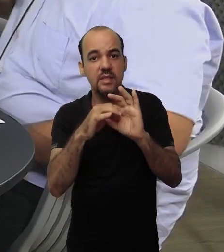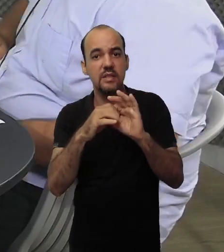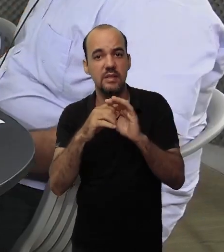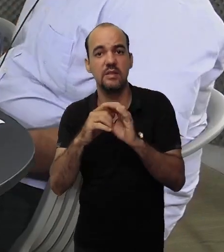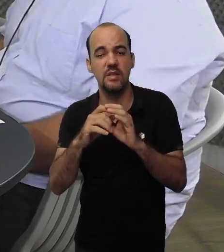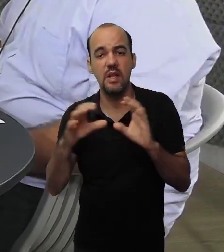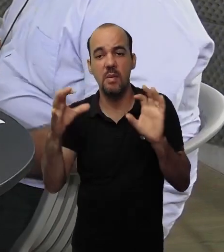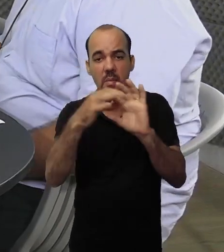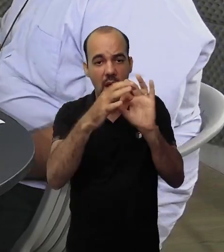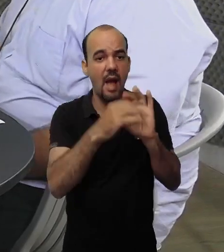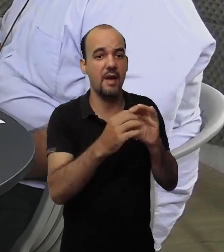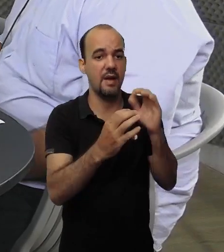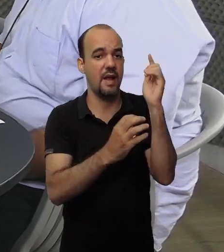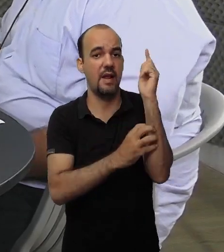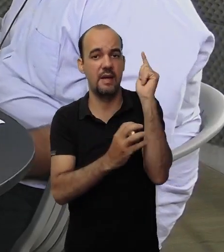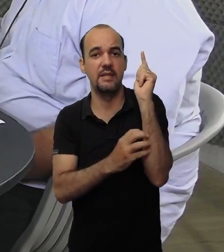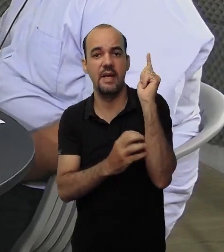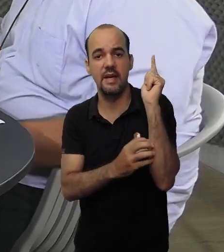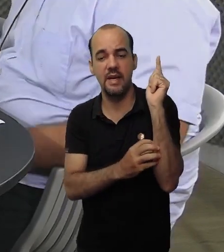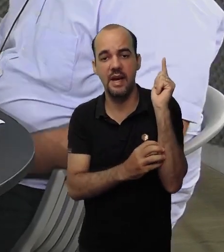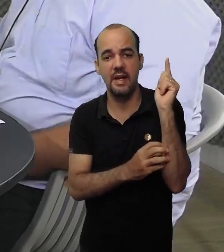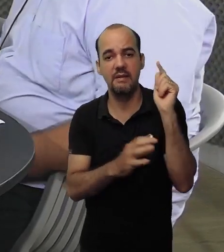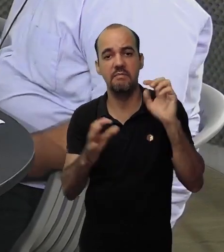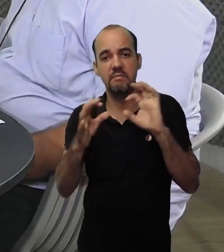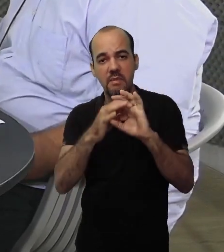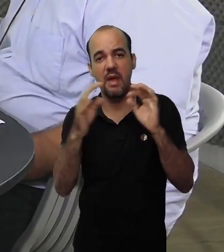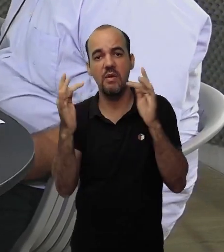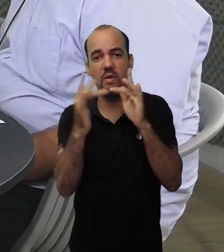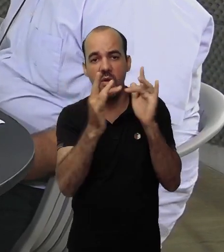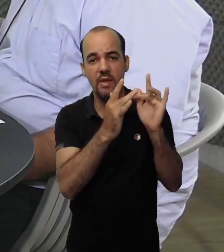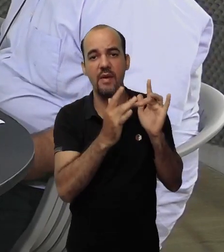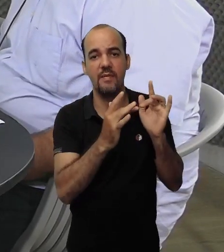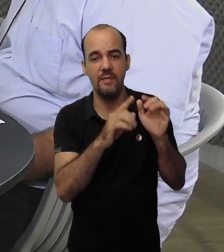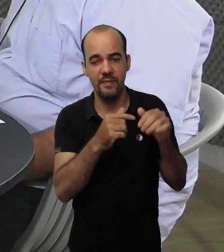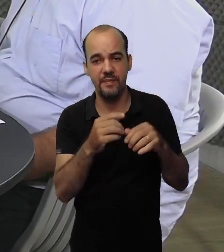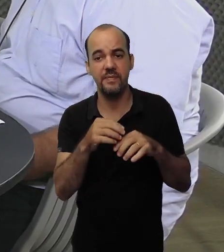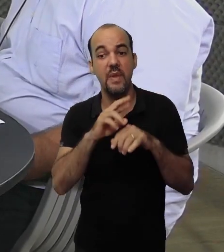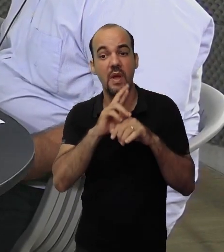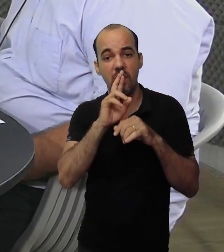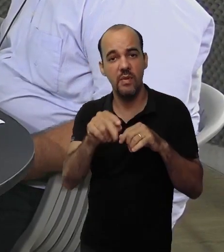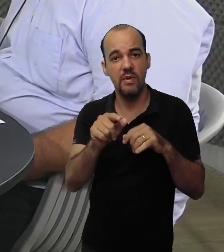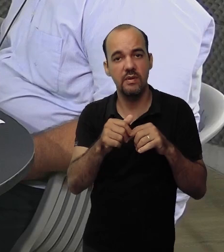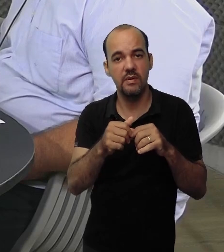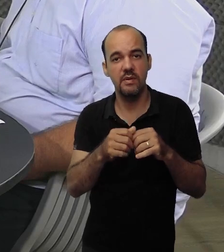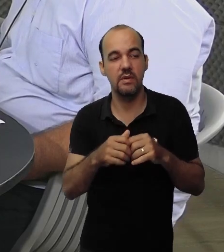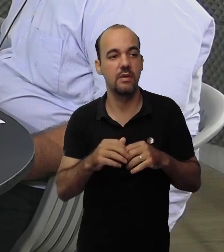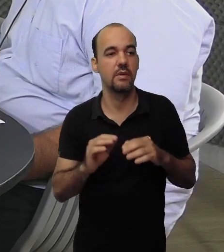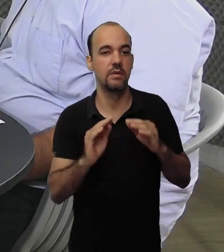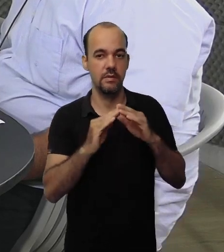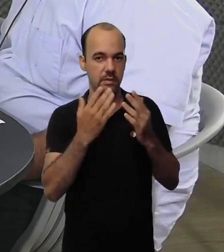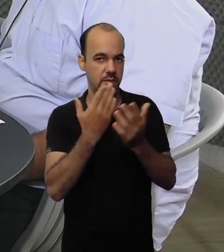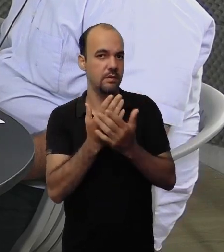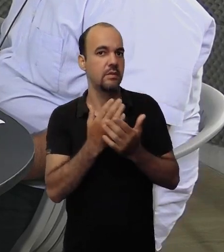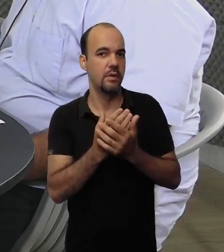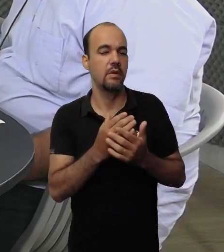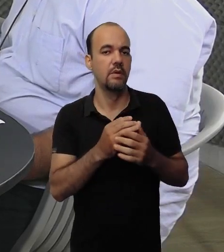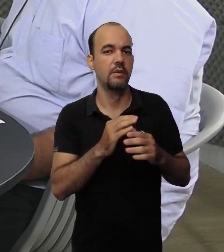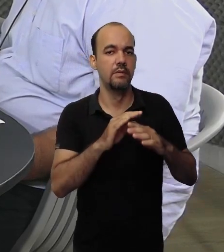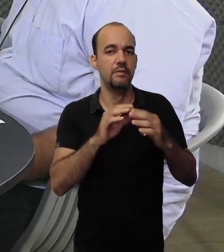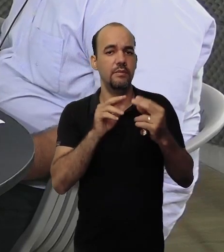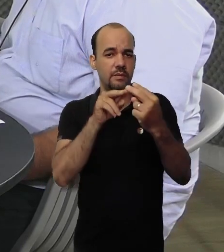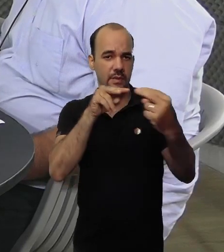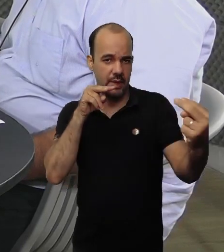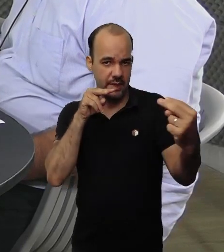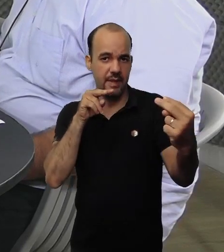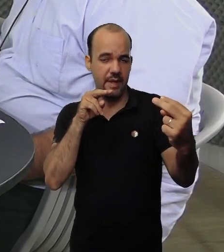gente reposta. E aí eu vou fazer uma cobrança para vocês. Eu sou de uma escola de ETE, né, EAD.